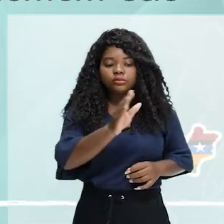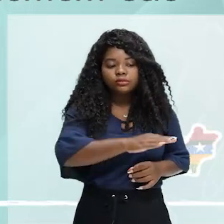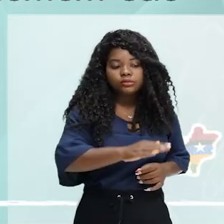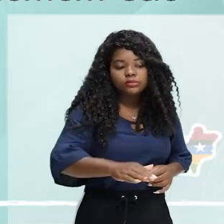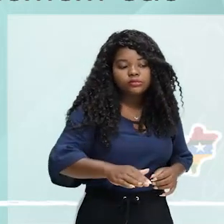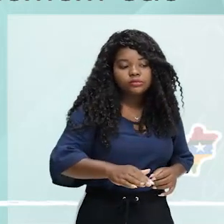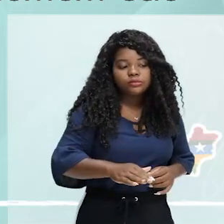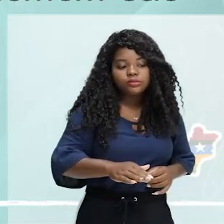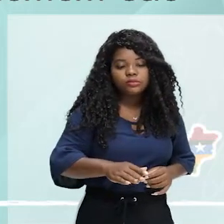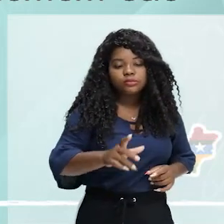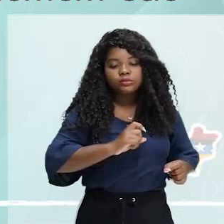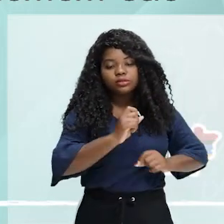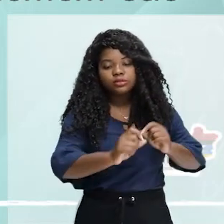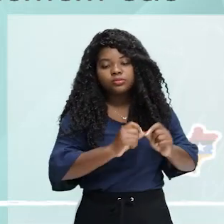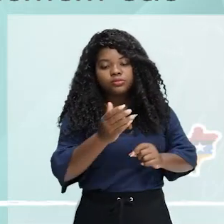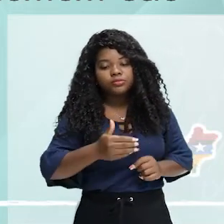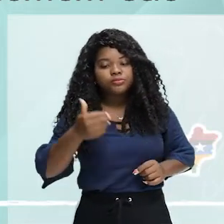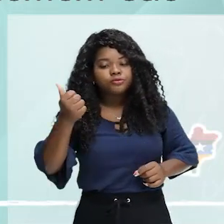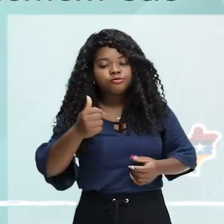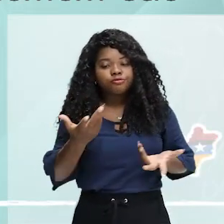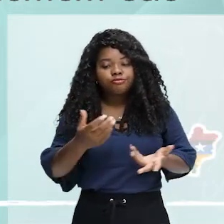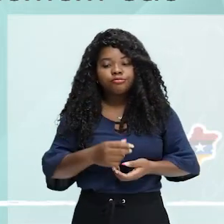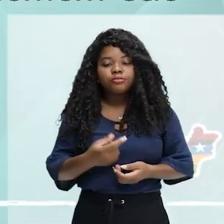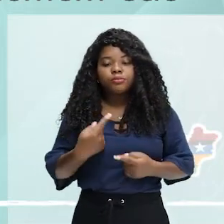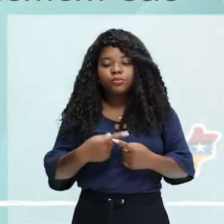mesma pessoa? Por que seria?